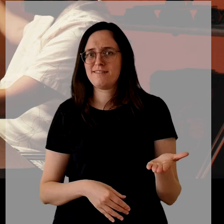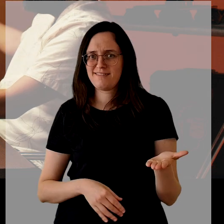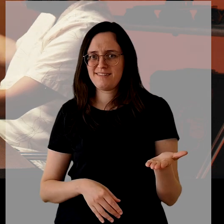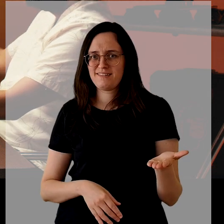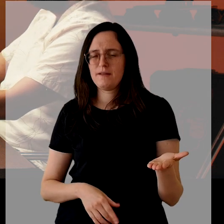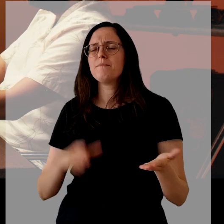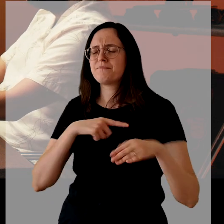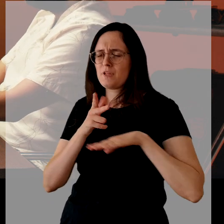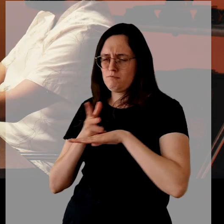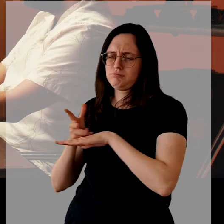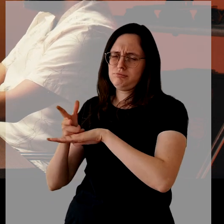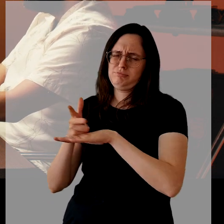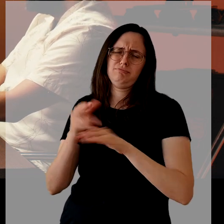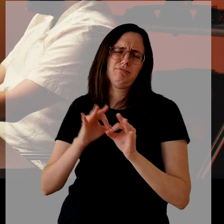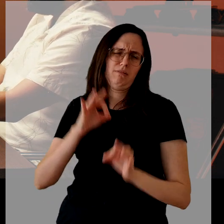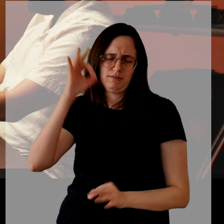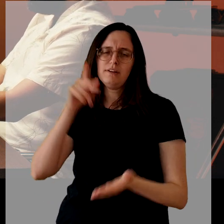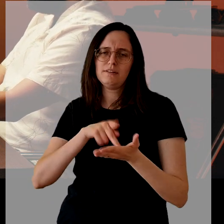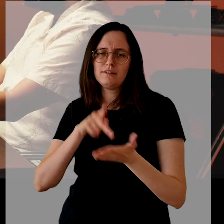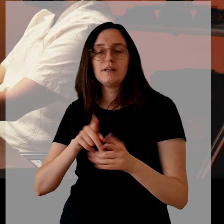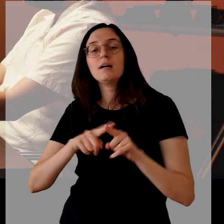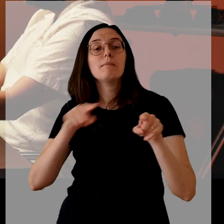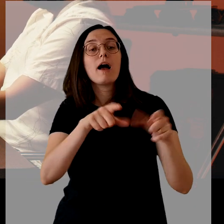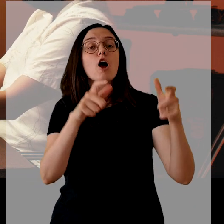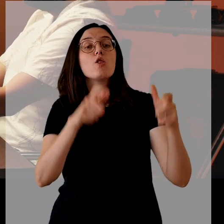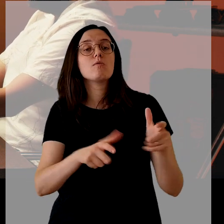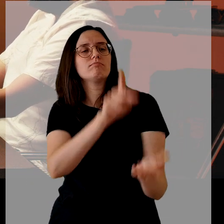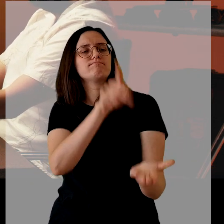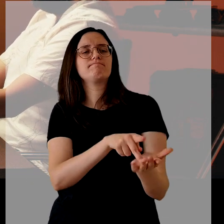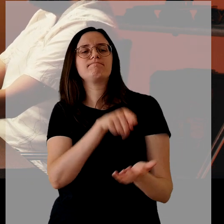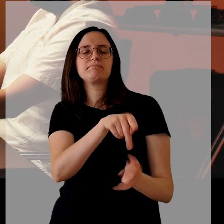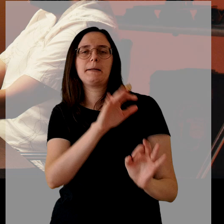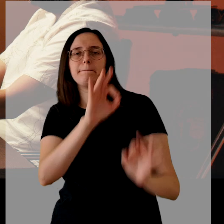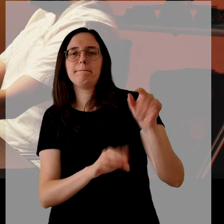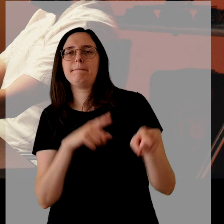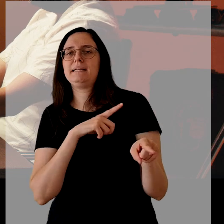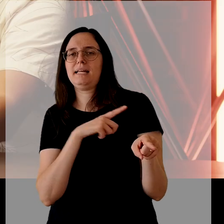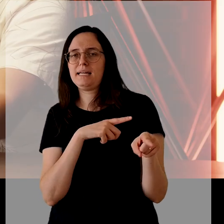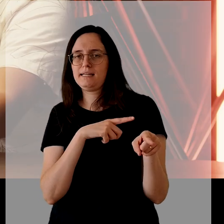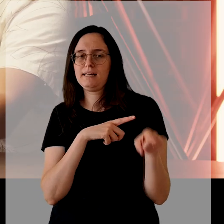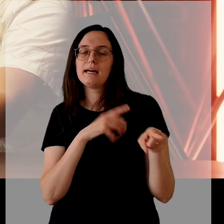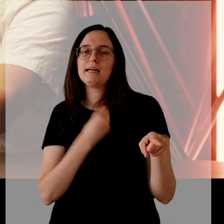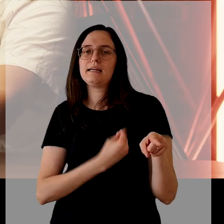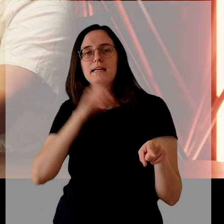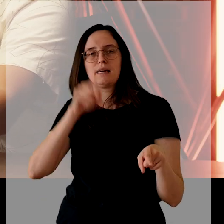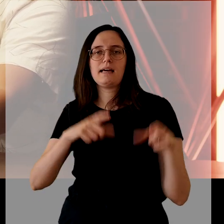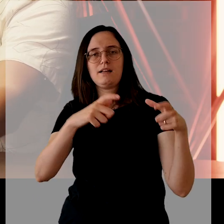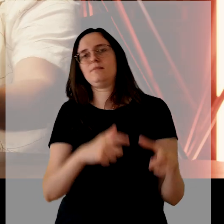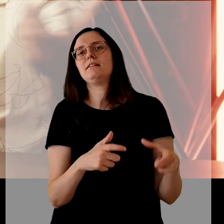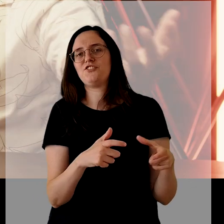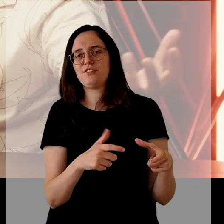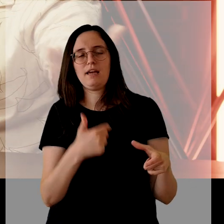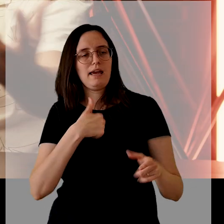toda a pós-produção ainda, Sim. que é um longo processo, mas assim, é onde se realiza um plano, ele está ali muito no set, assim,